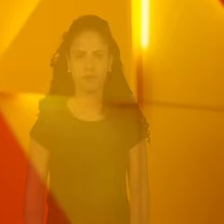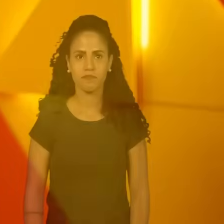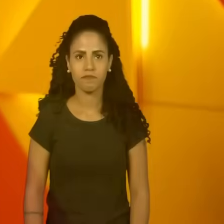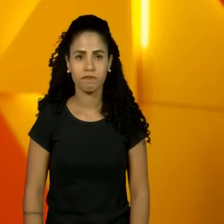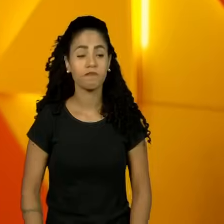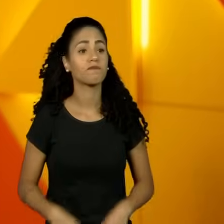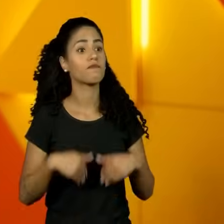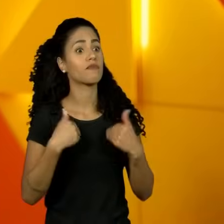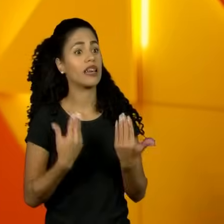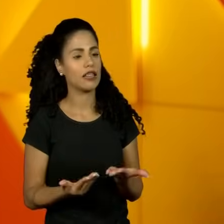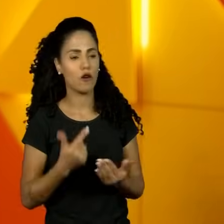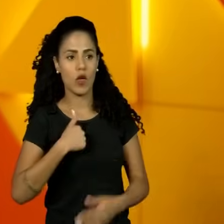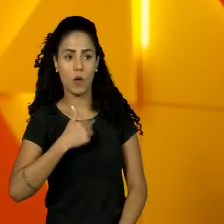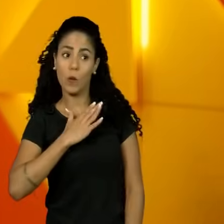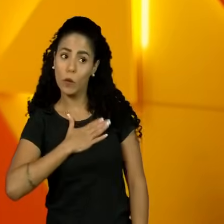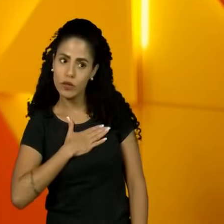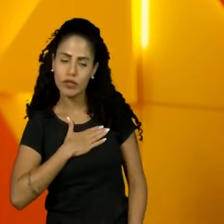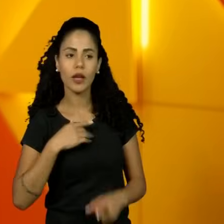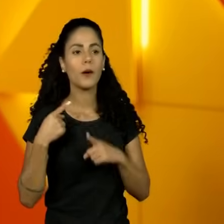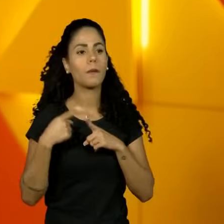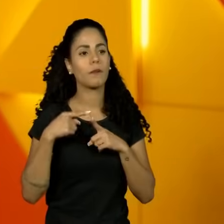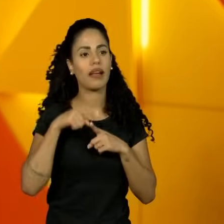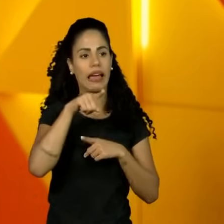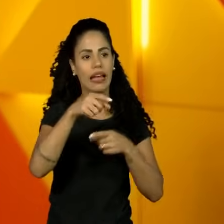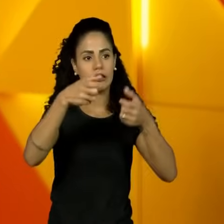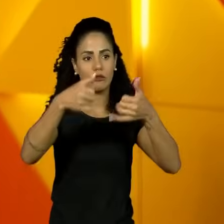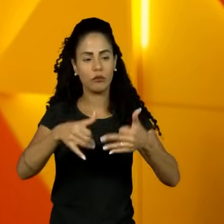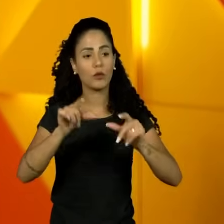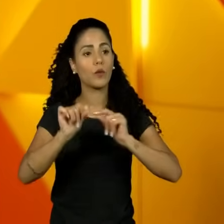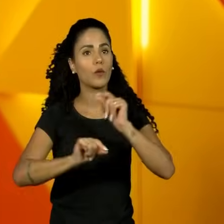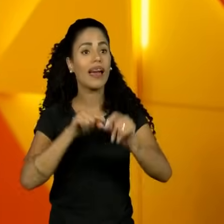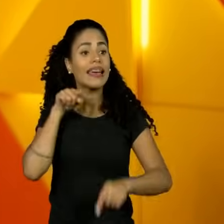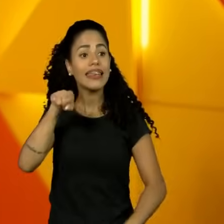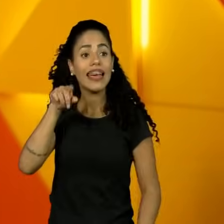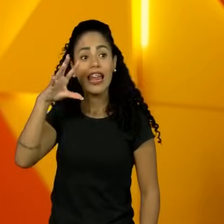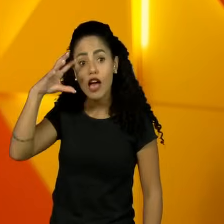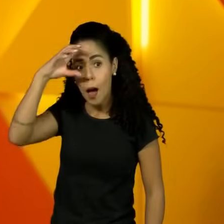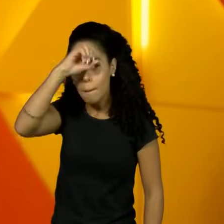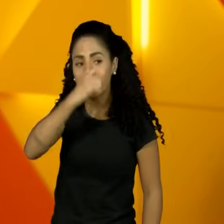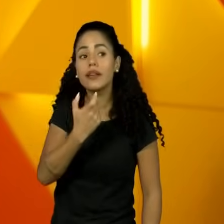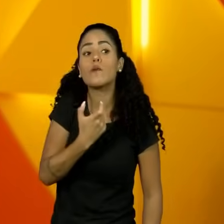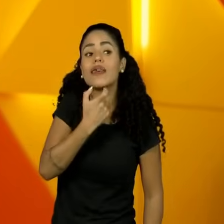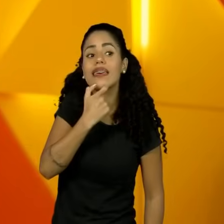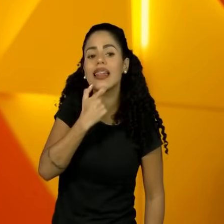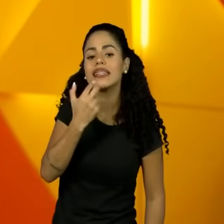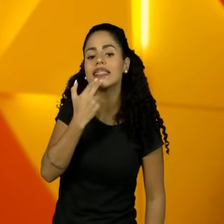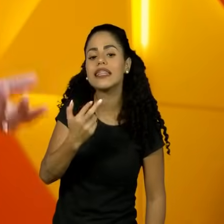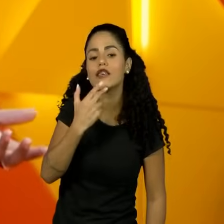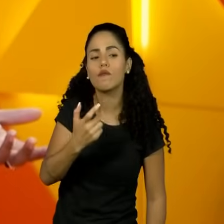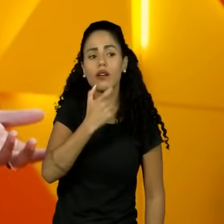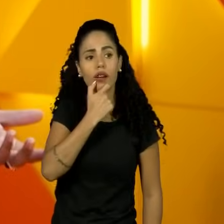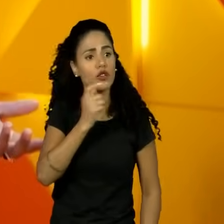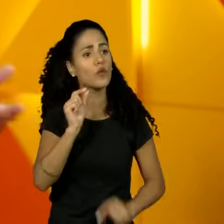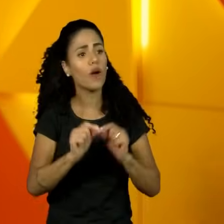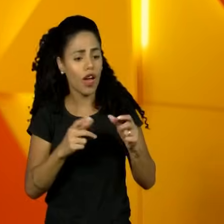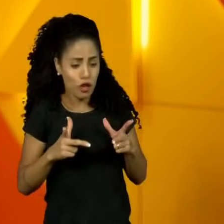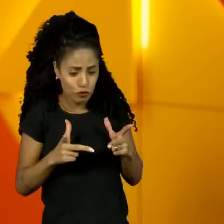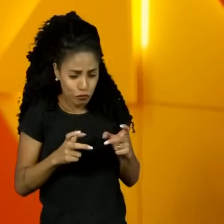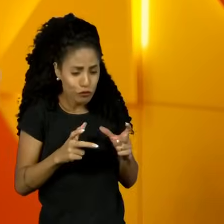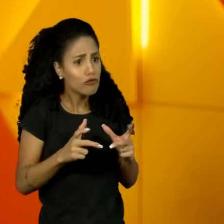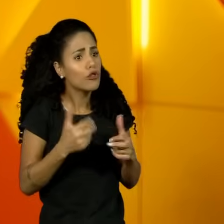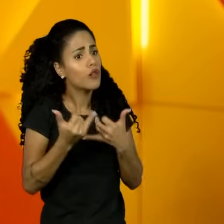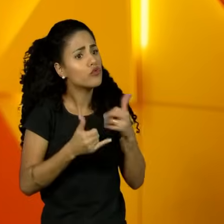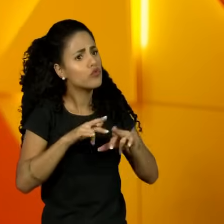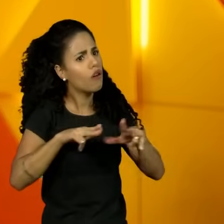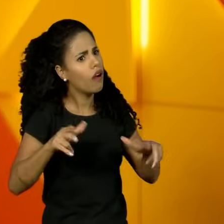Agora, Tainá, eu gostei muito porque o Paige disse ali durante a reportagem que ele aprendeu inglês, né, jogando. E aí isso